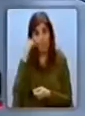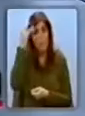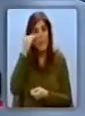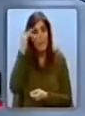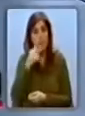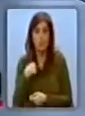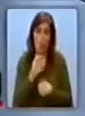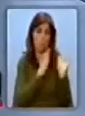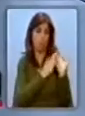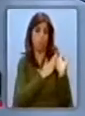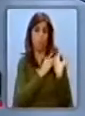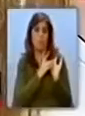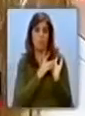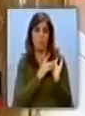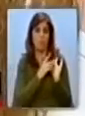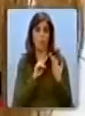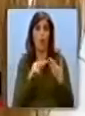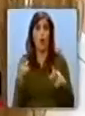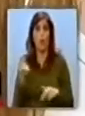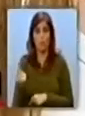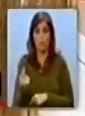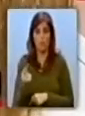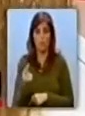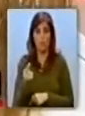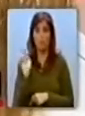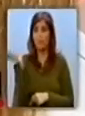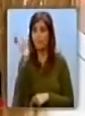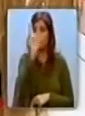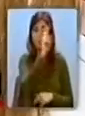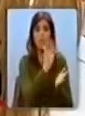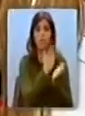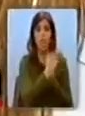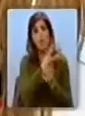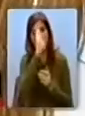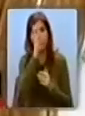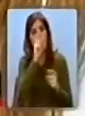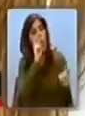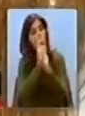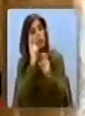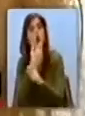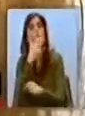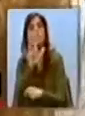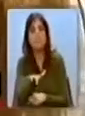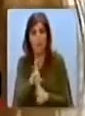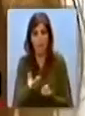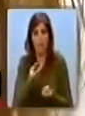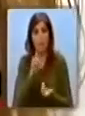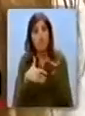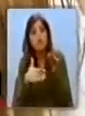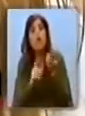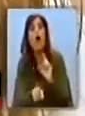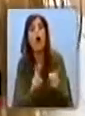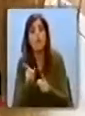era responsável por uma autarquia e ia pelas escolas para ver a oferta de sal das refeições escolares e assim